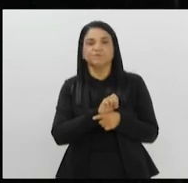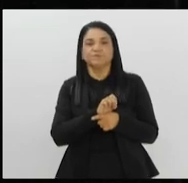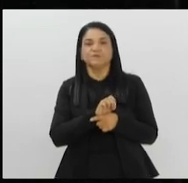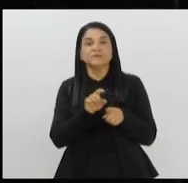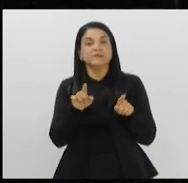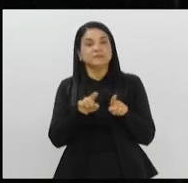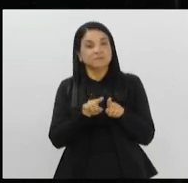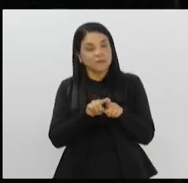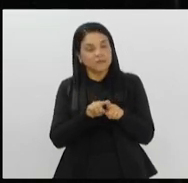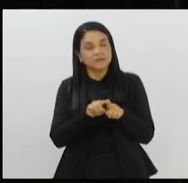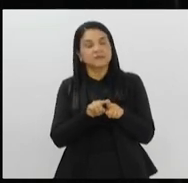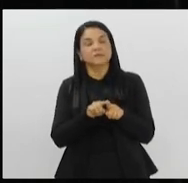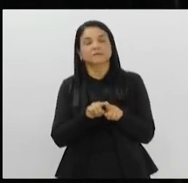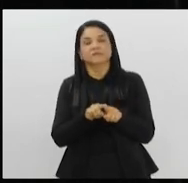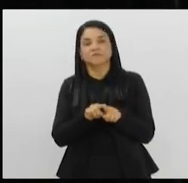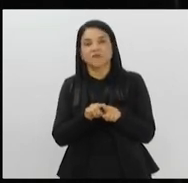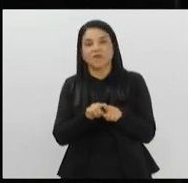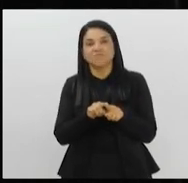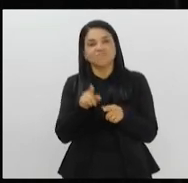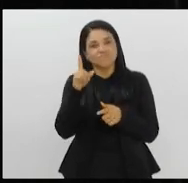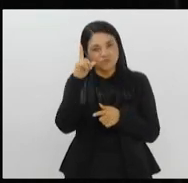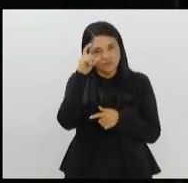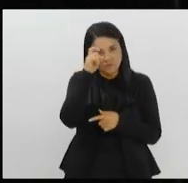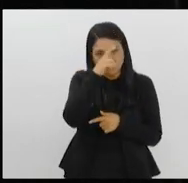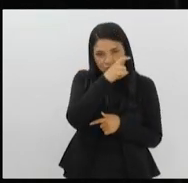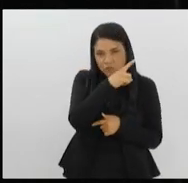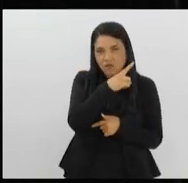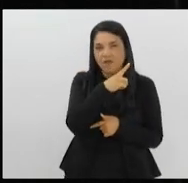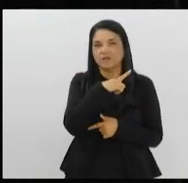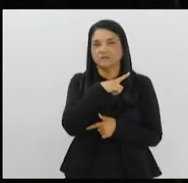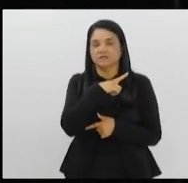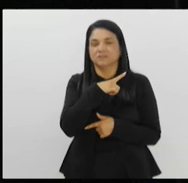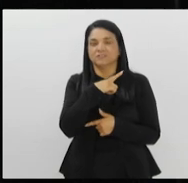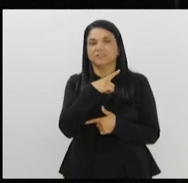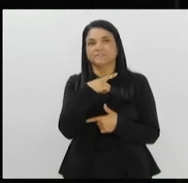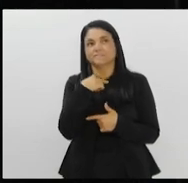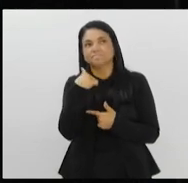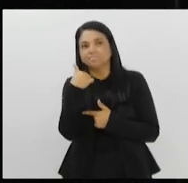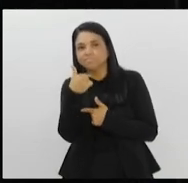temos enfrentado também algumas dificuldades na sua